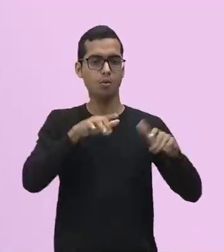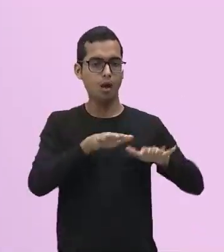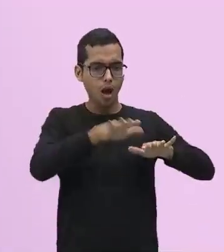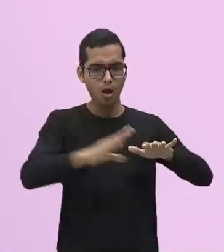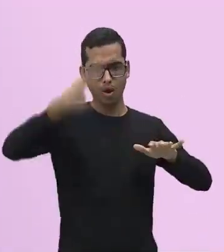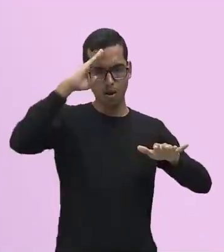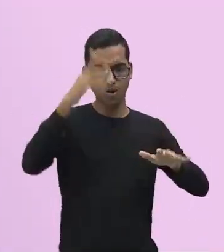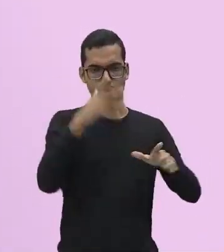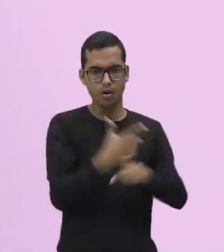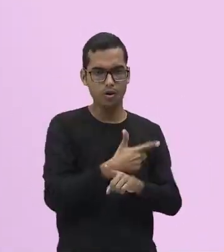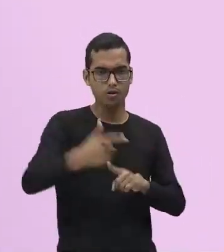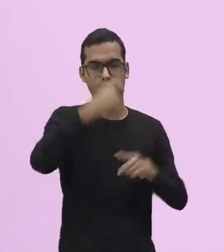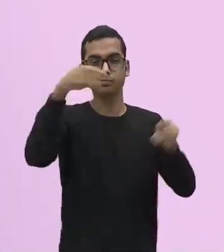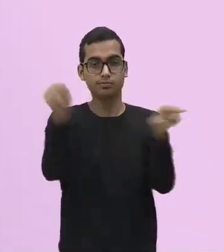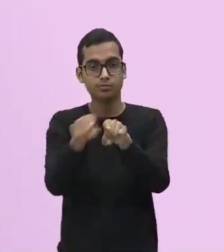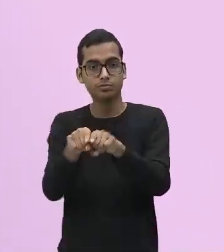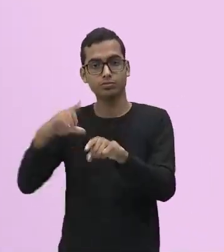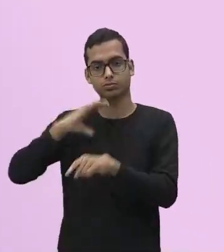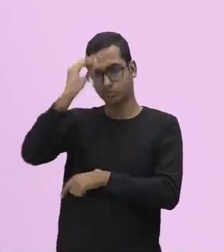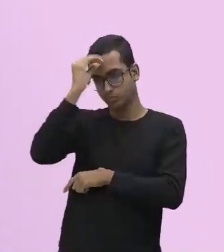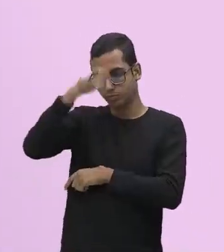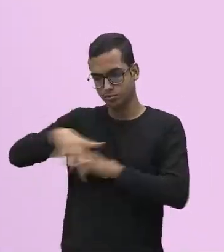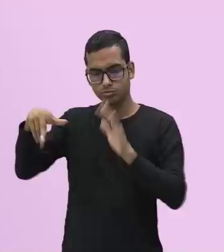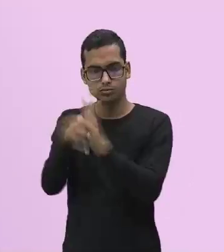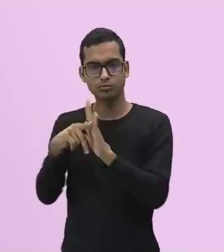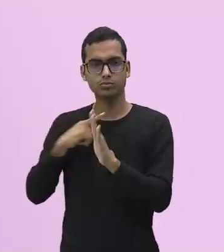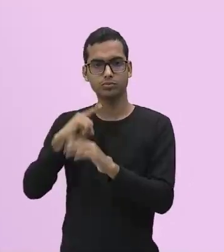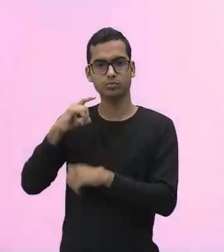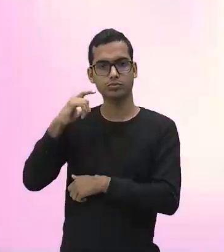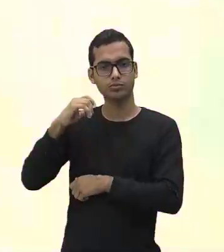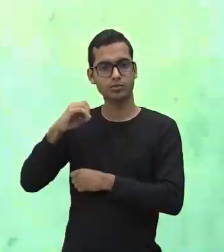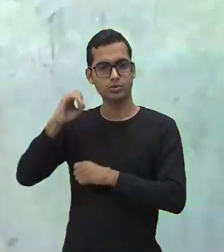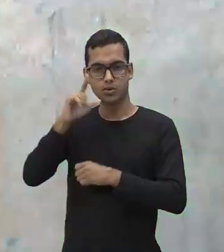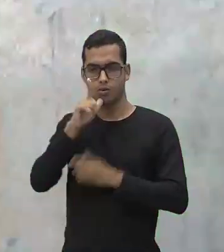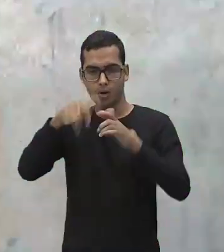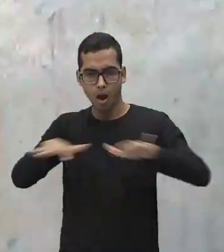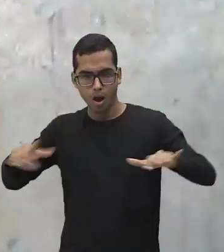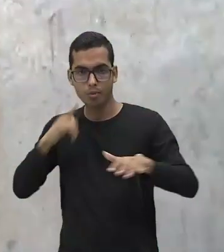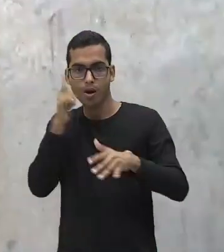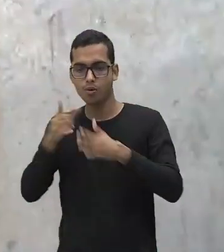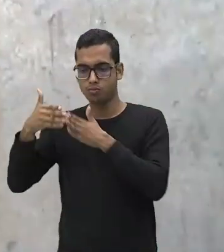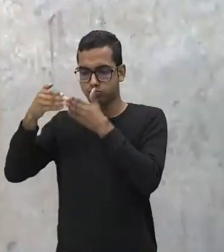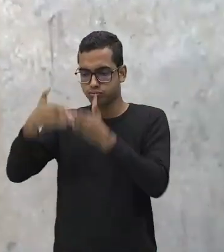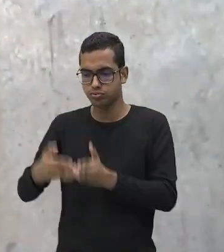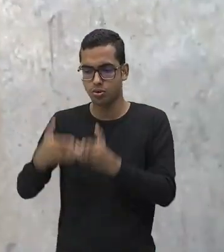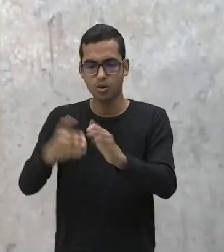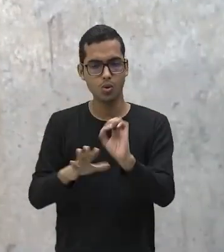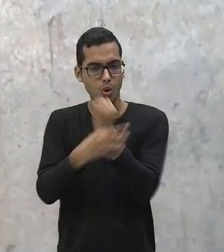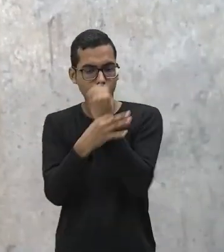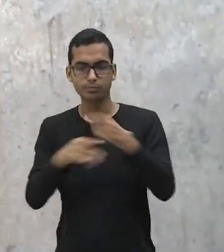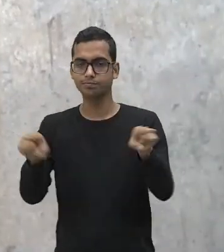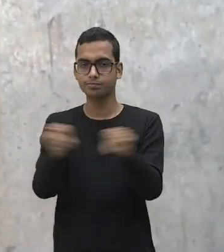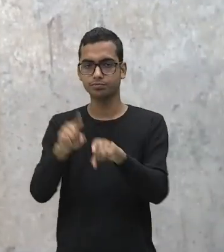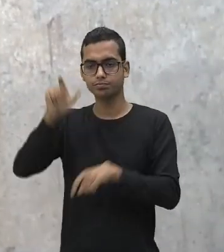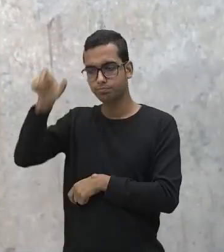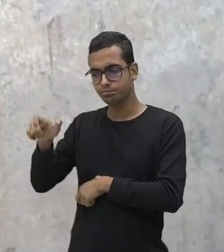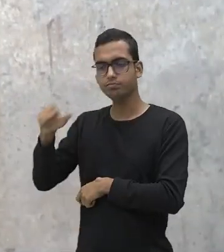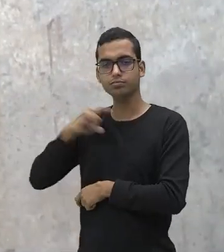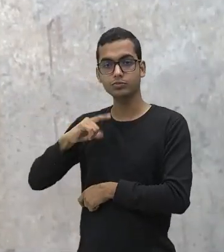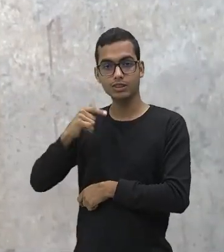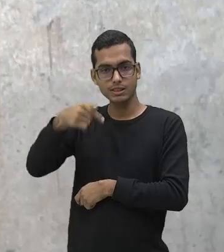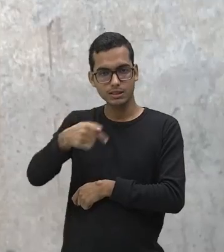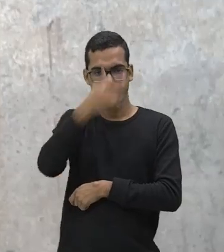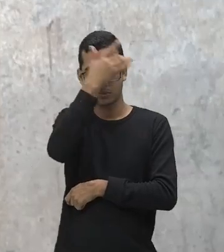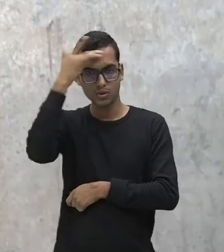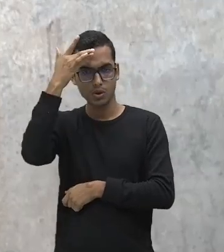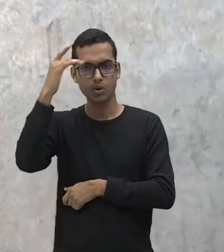e astronomia para navegar pelos mares com segurança. Tales de Mileto é considerado um dos 7 sábios da